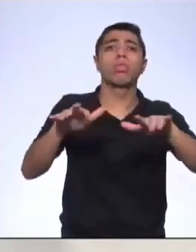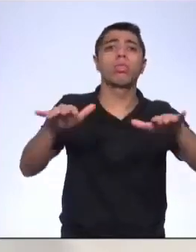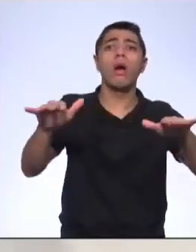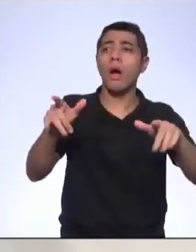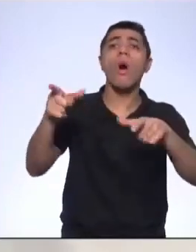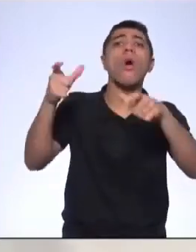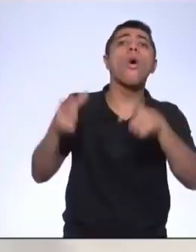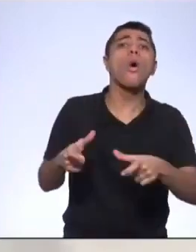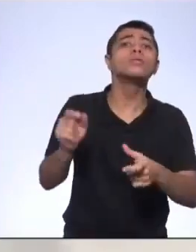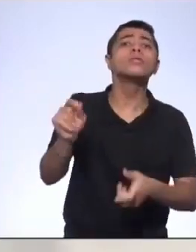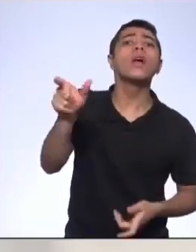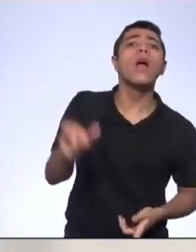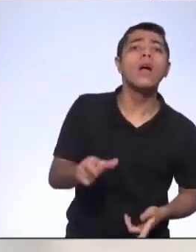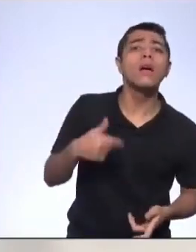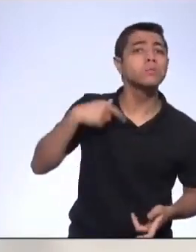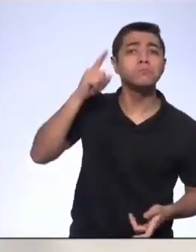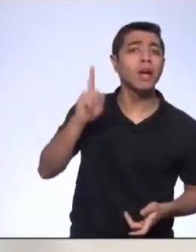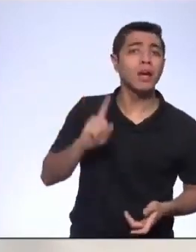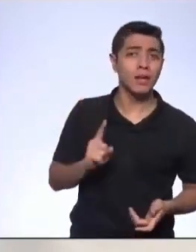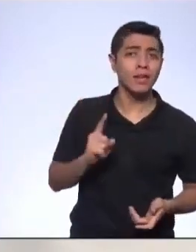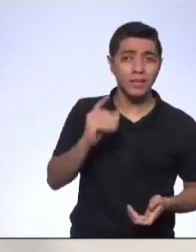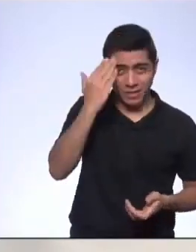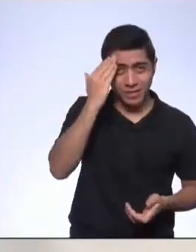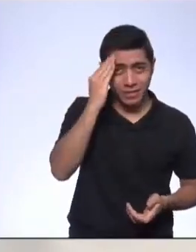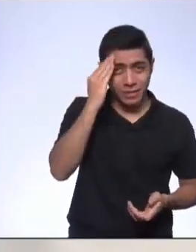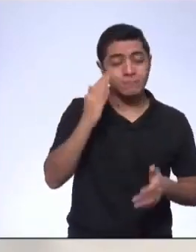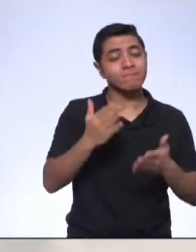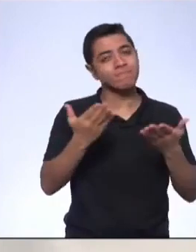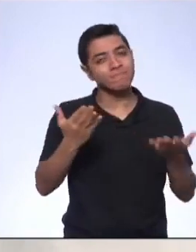difícil. Eu diria para você o seguinte: